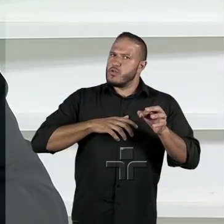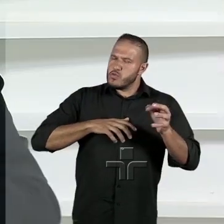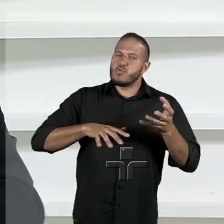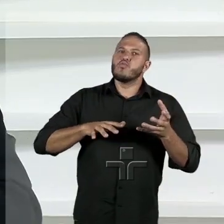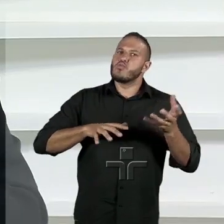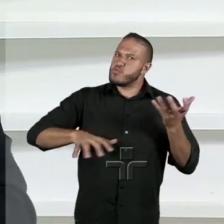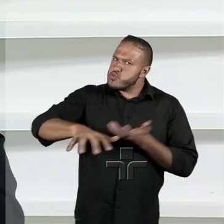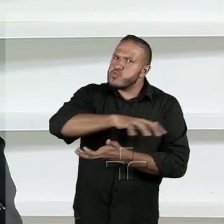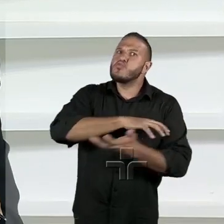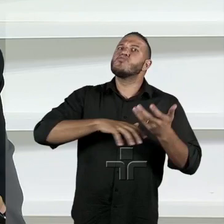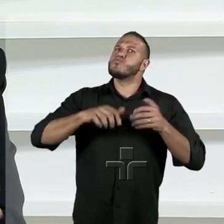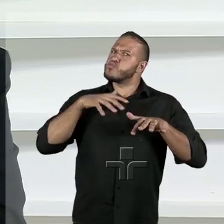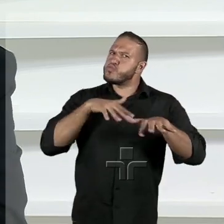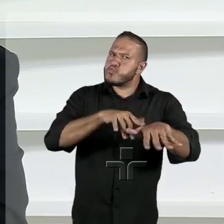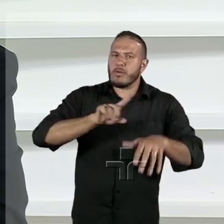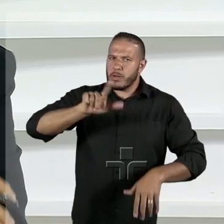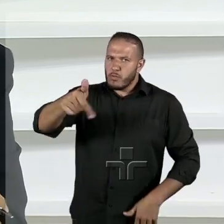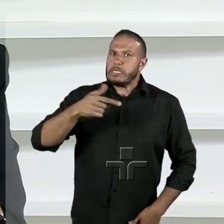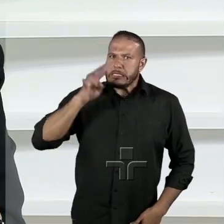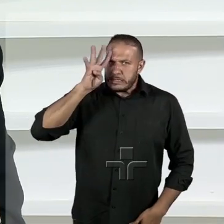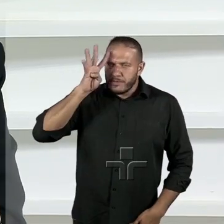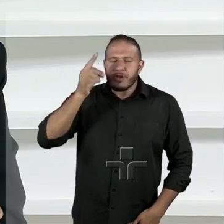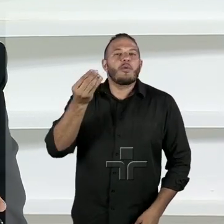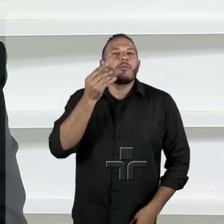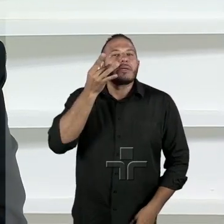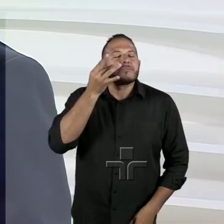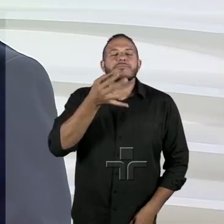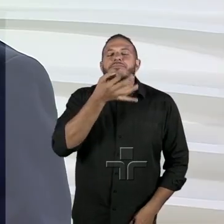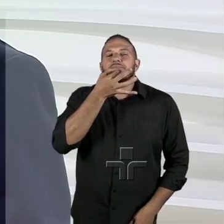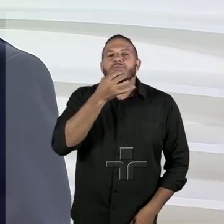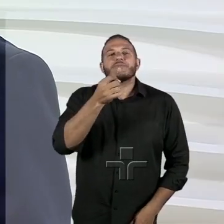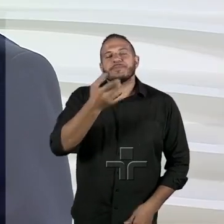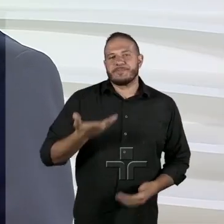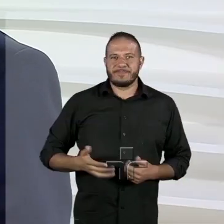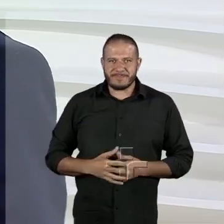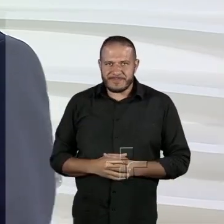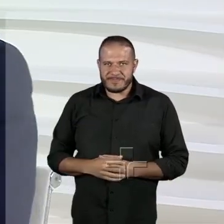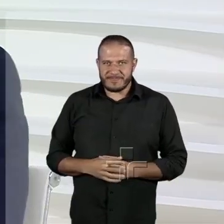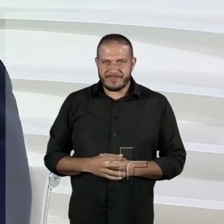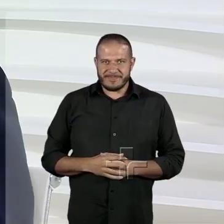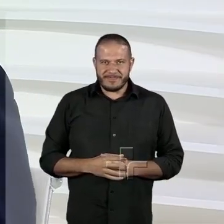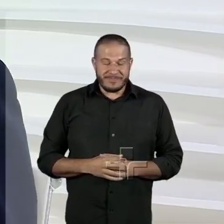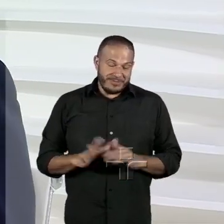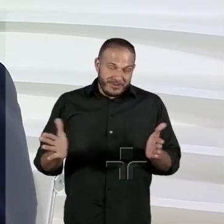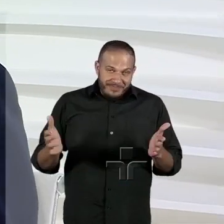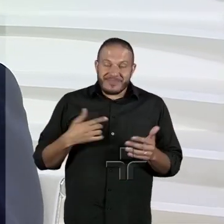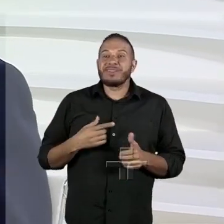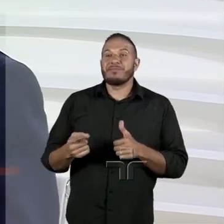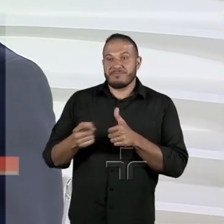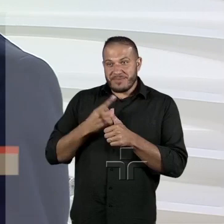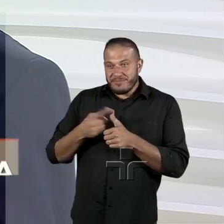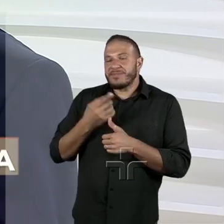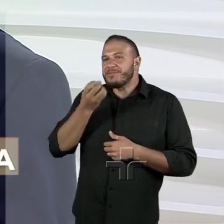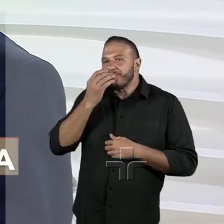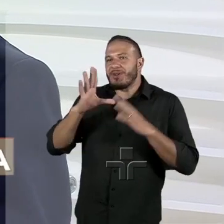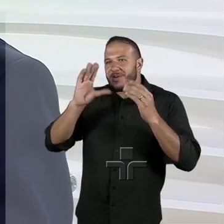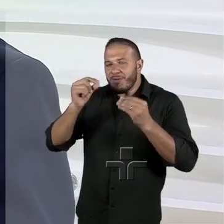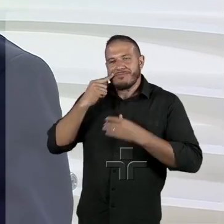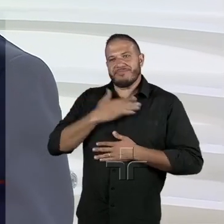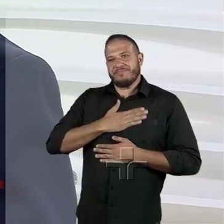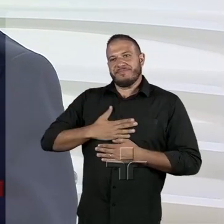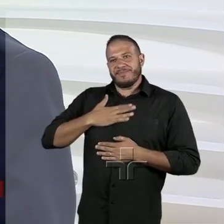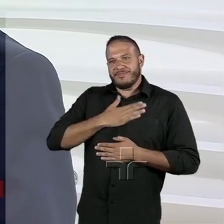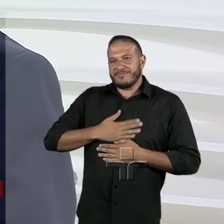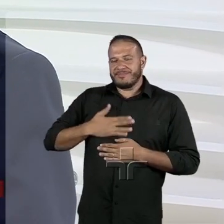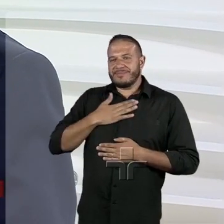uma manifestação para quarta-feira. Como o senhor vê essa situação? Eu acho que, primeiro, boa noite, é um prazer muito grande, uma grande honra poder